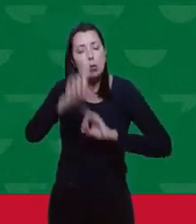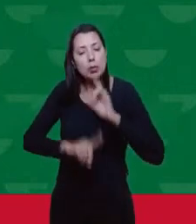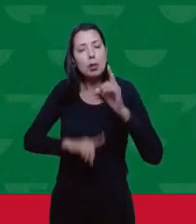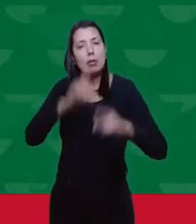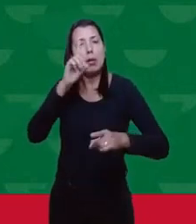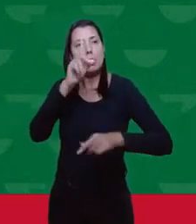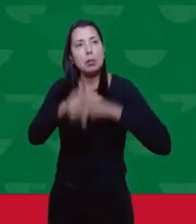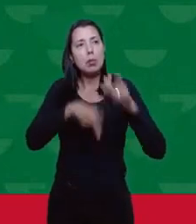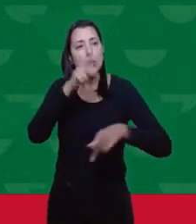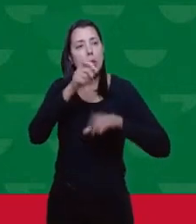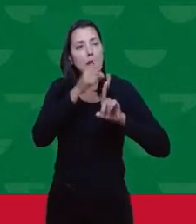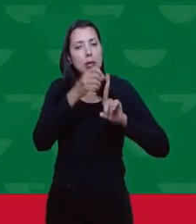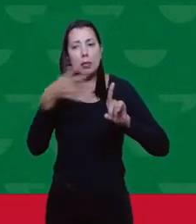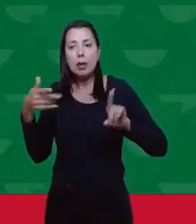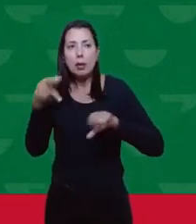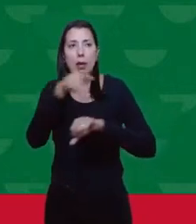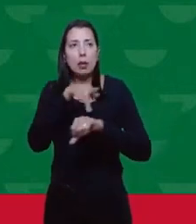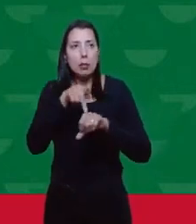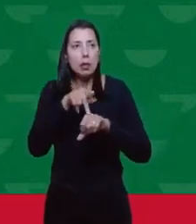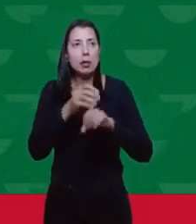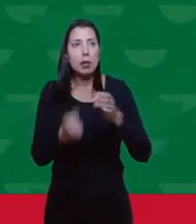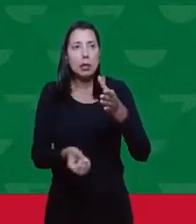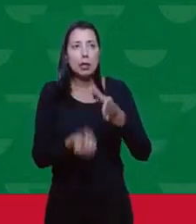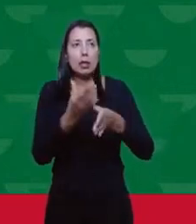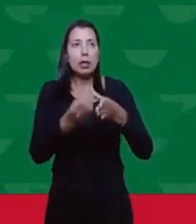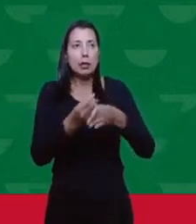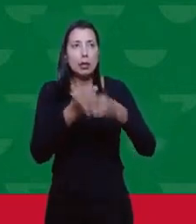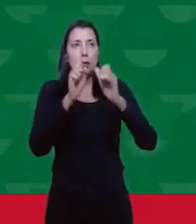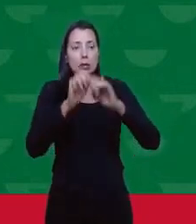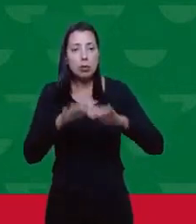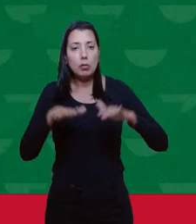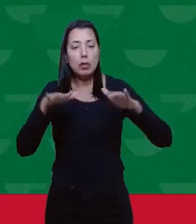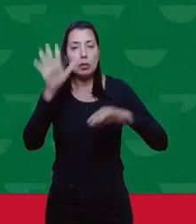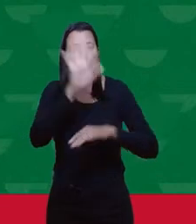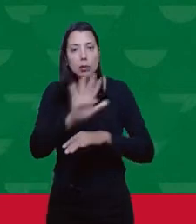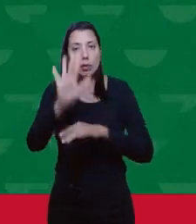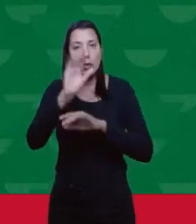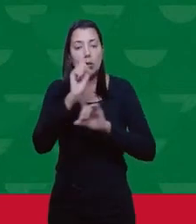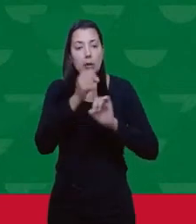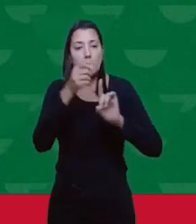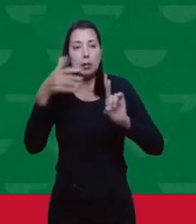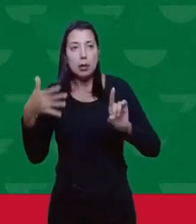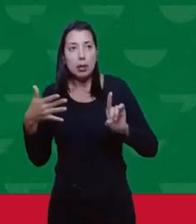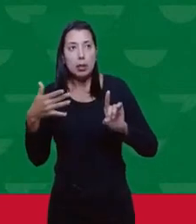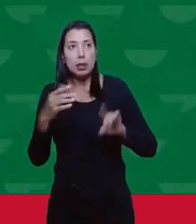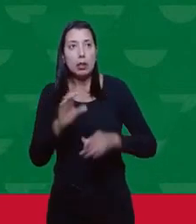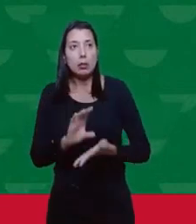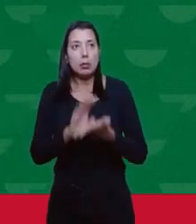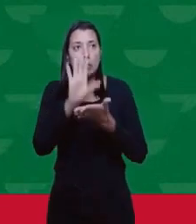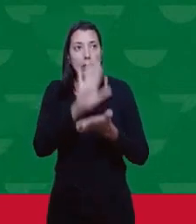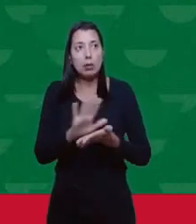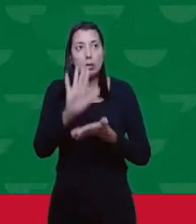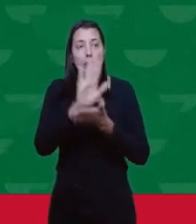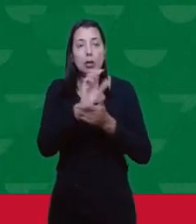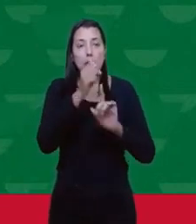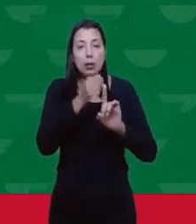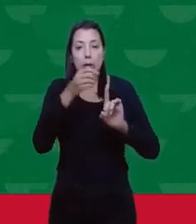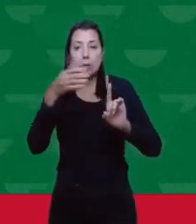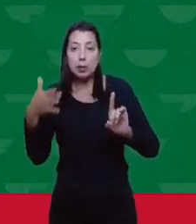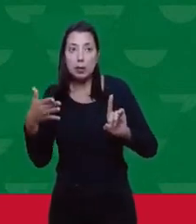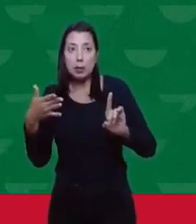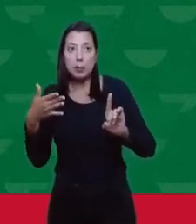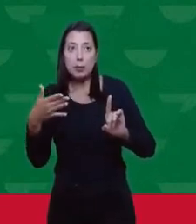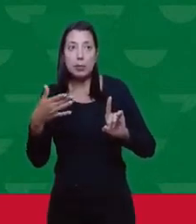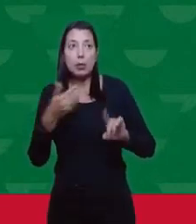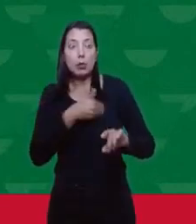da população LGBT no país, como a criação das Conferências Nacionais LGBT e o Conselho Nacional LGBTA